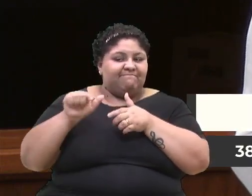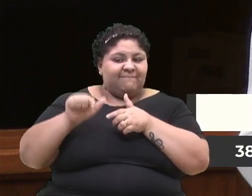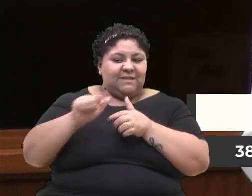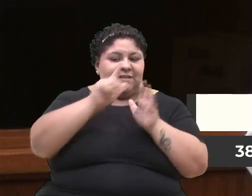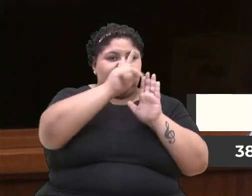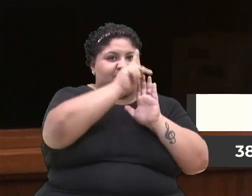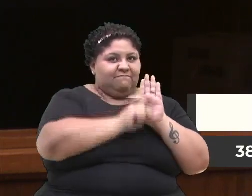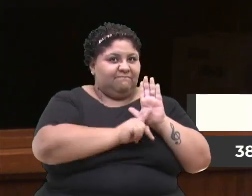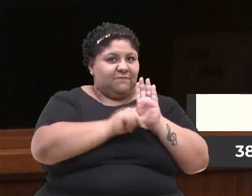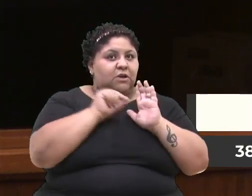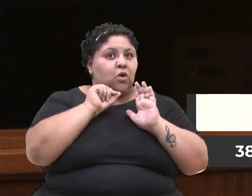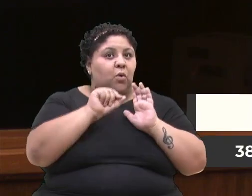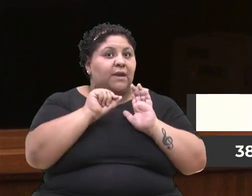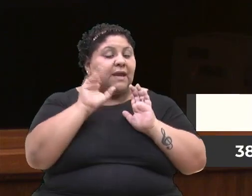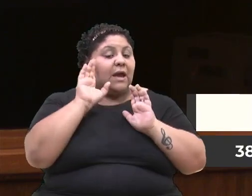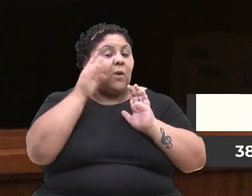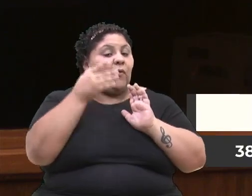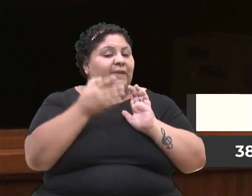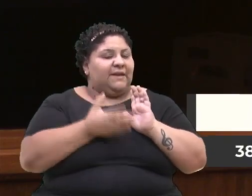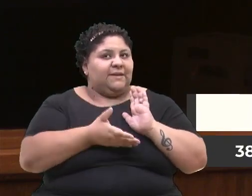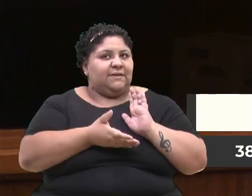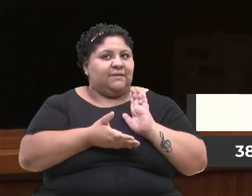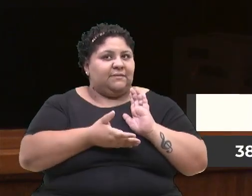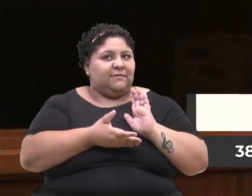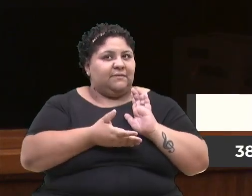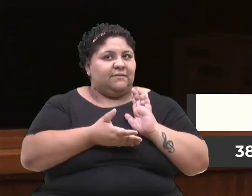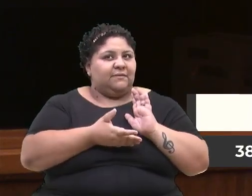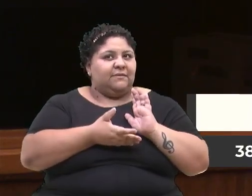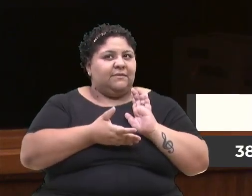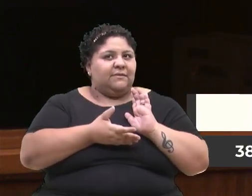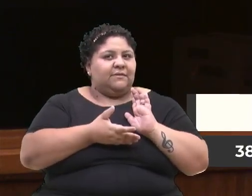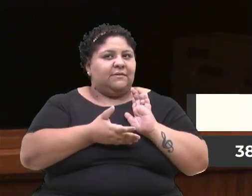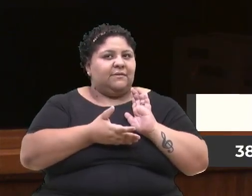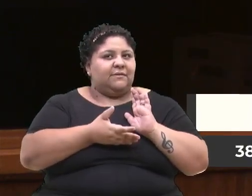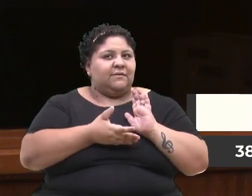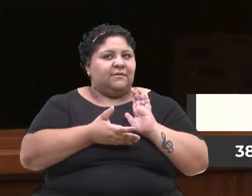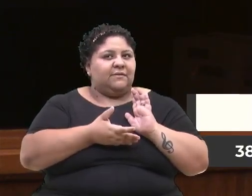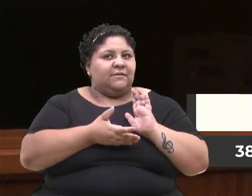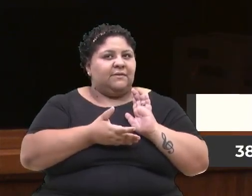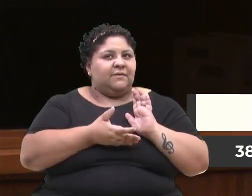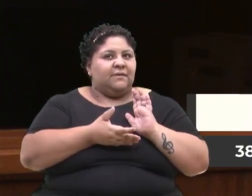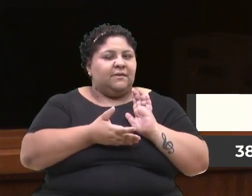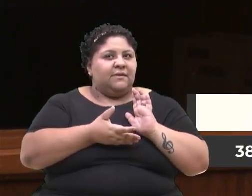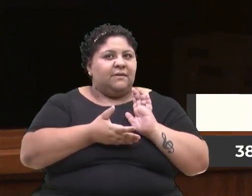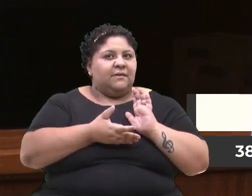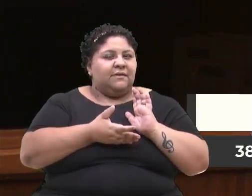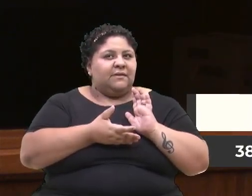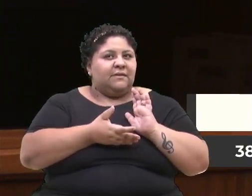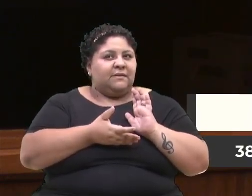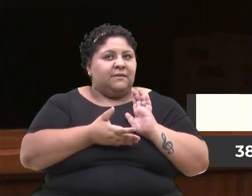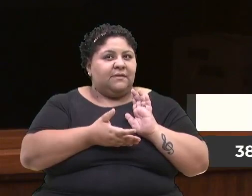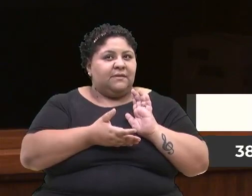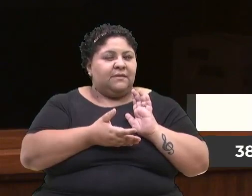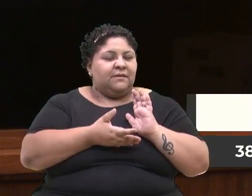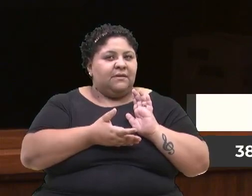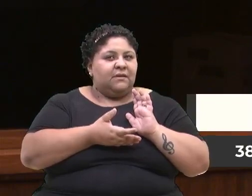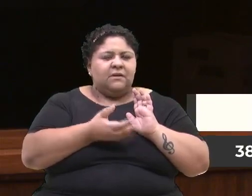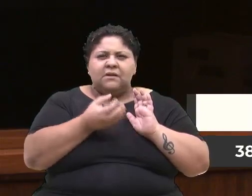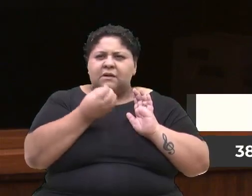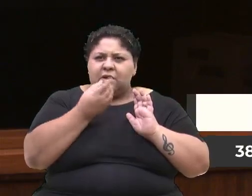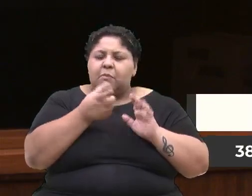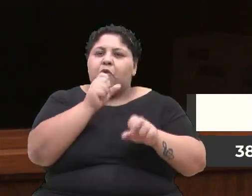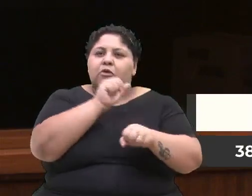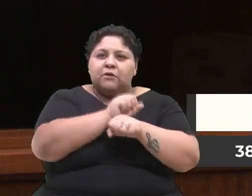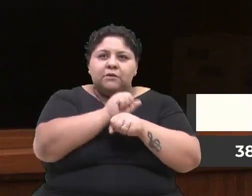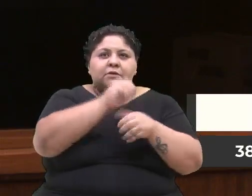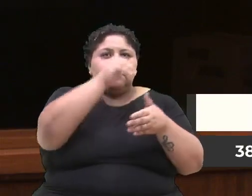que acontece? Tudo bem, então, desculpa. Que bom. Esperemos que